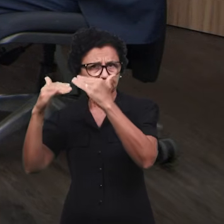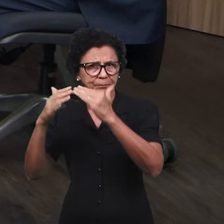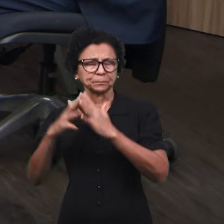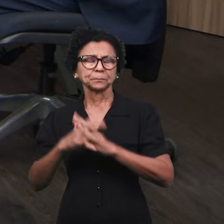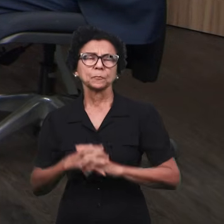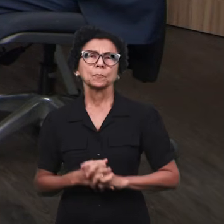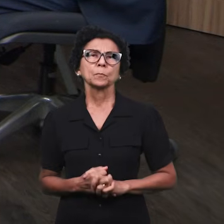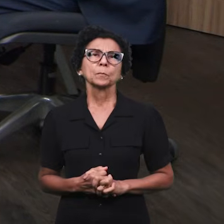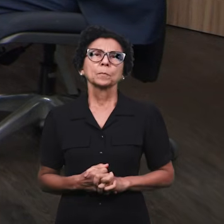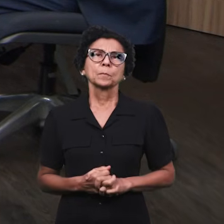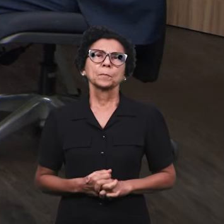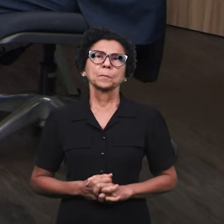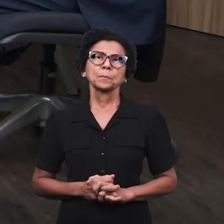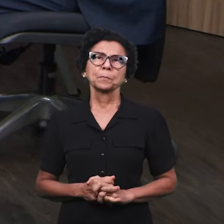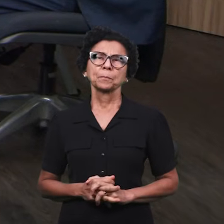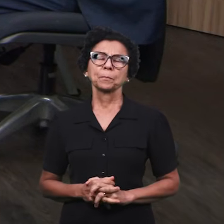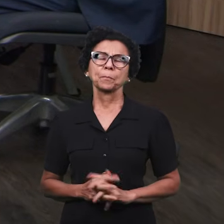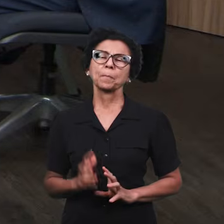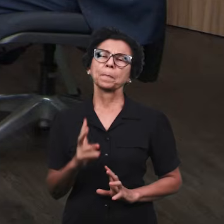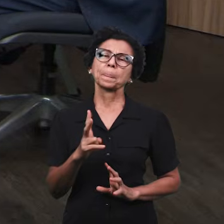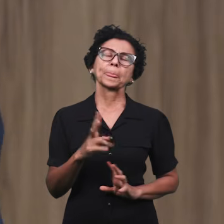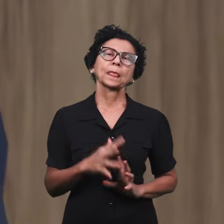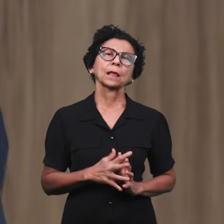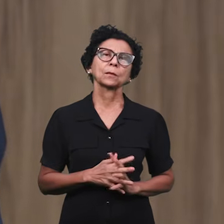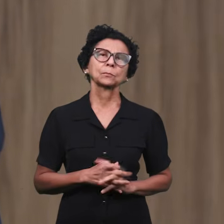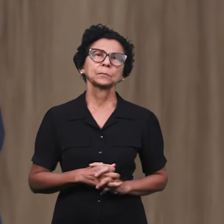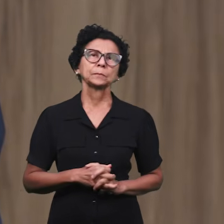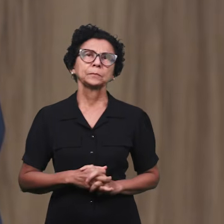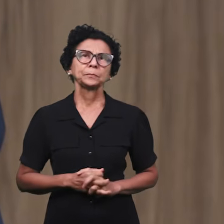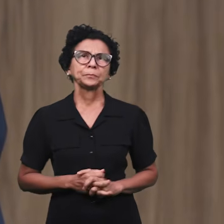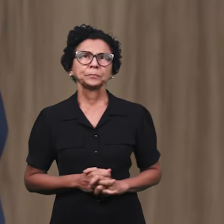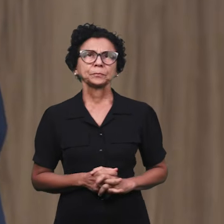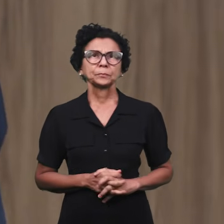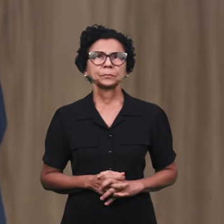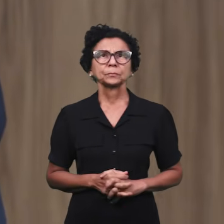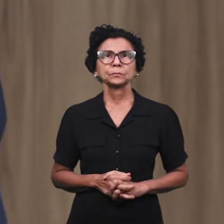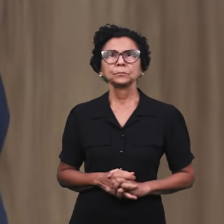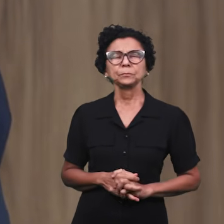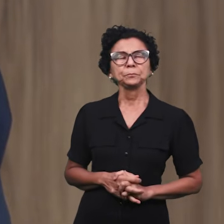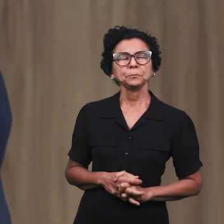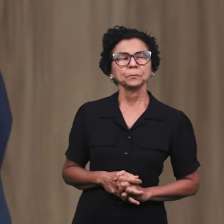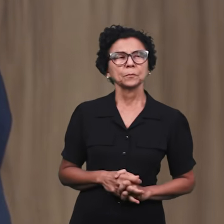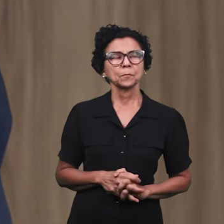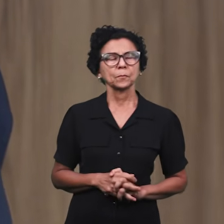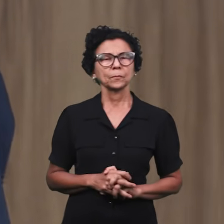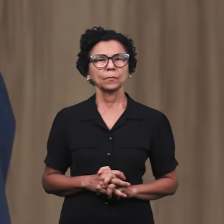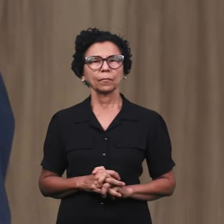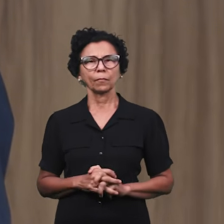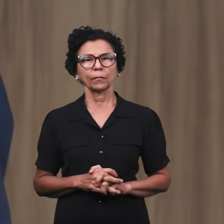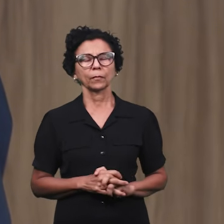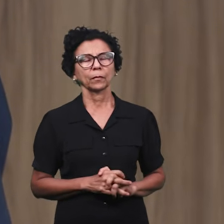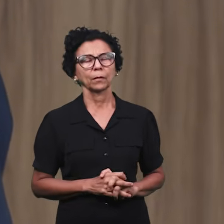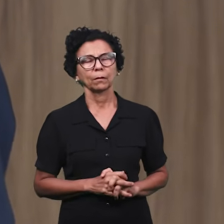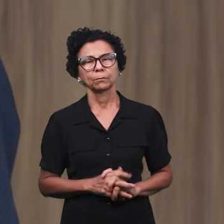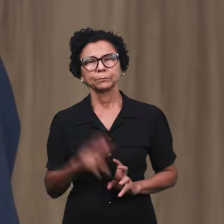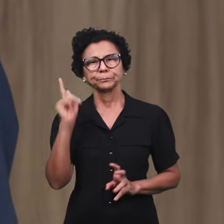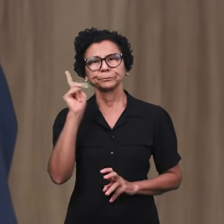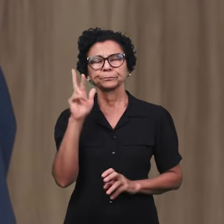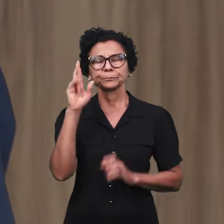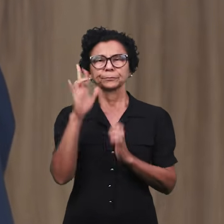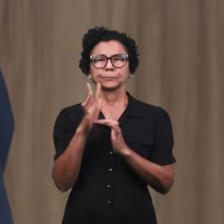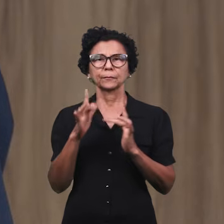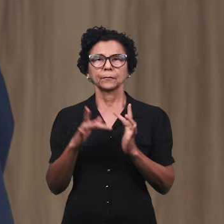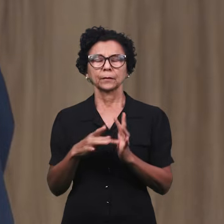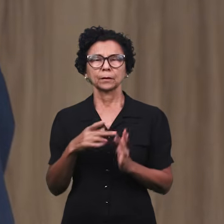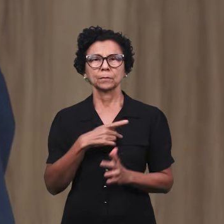seguir? Vamos seguir para o segundo jovem aqui com sua pergunta. Apareceu o pastor Josias, Priscila, me chamo Moisés, sou da